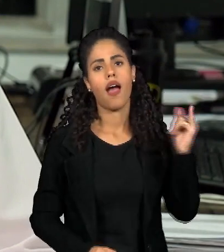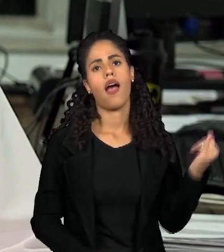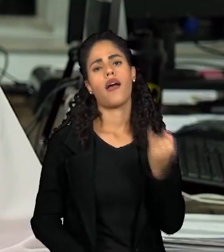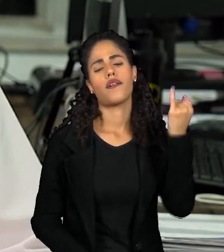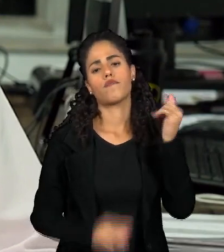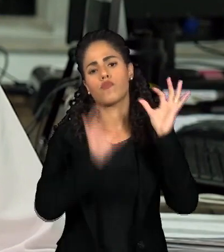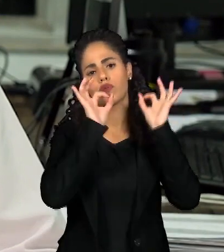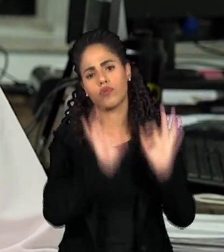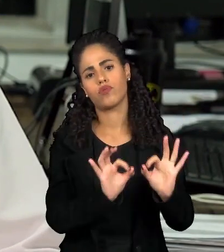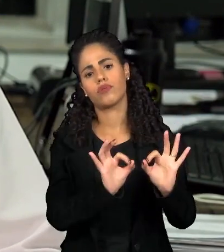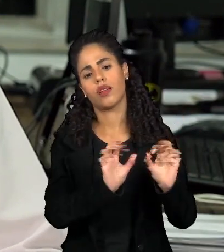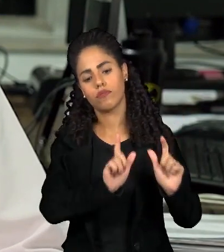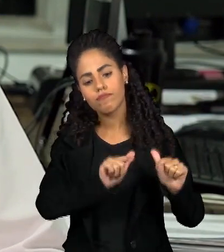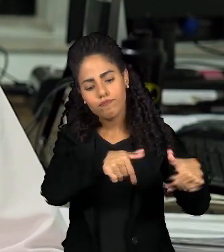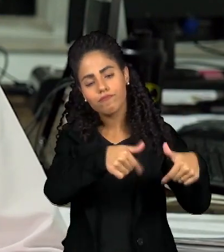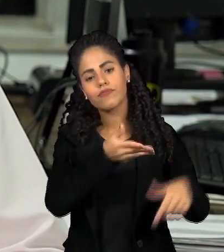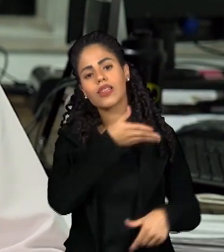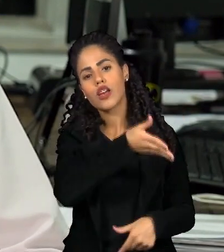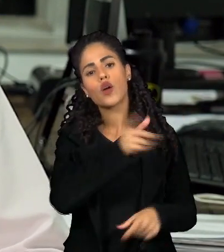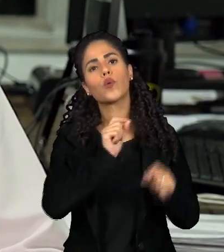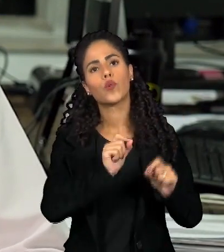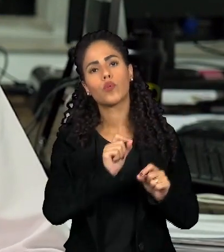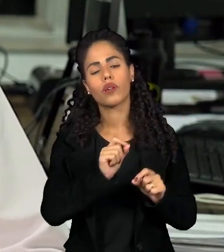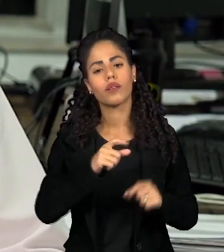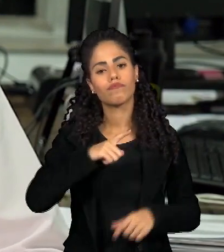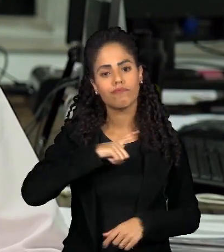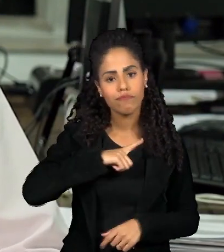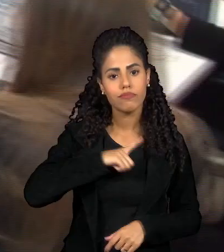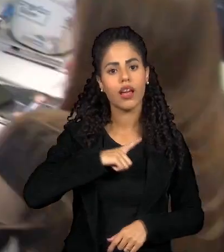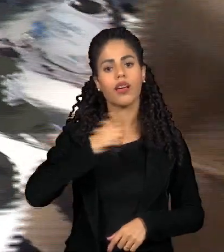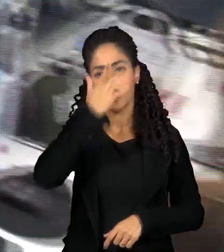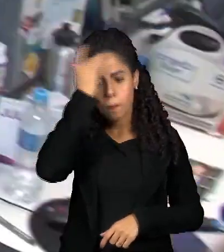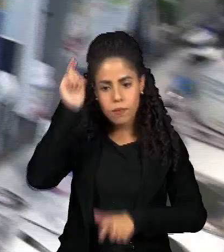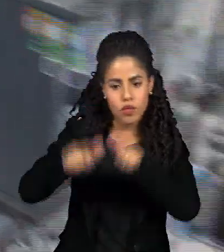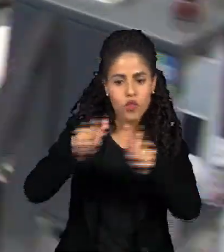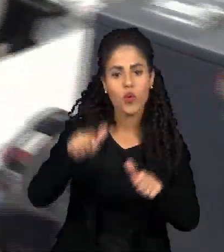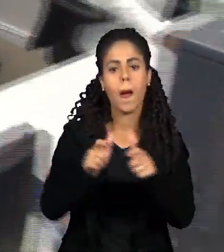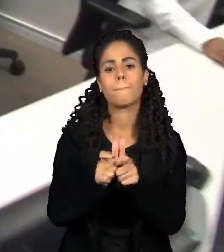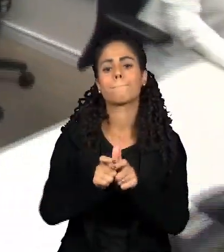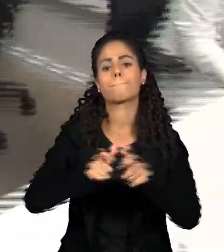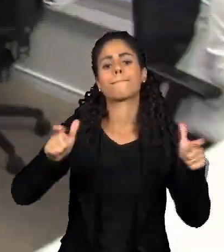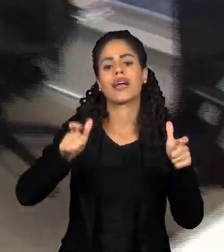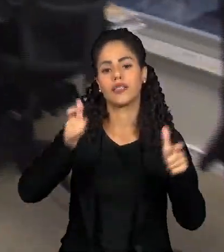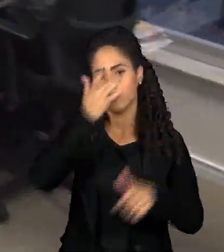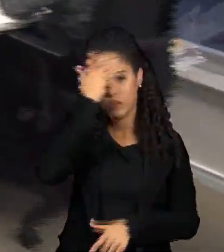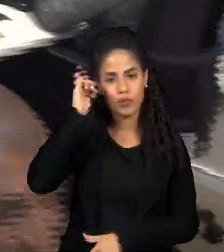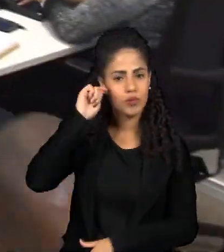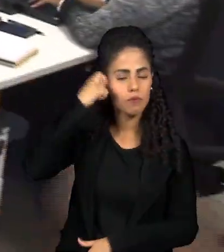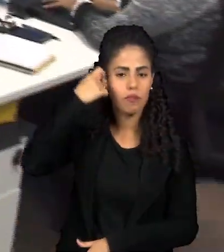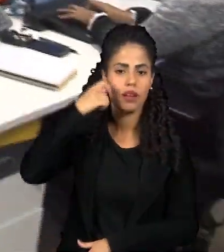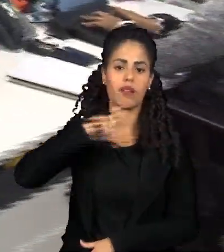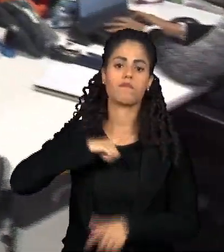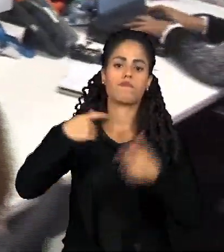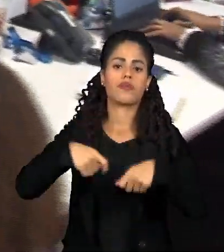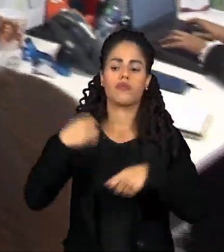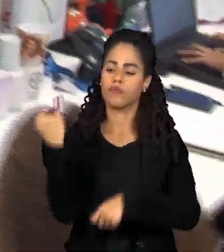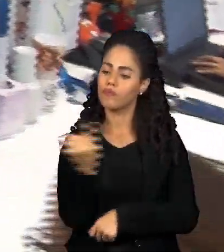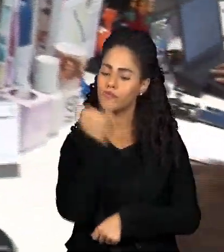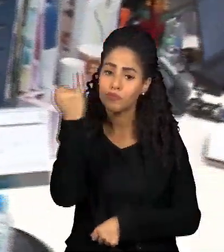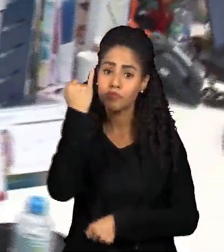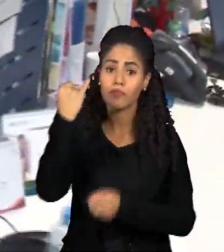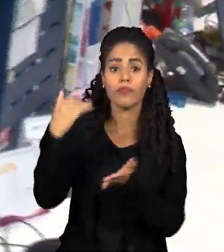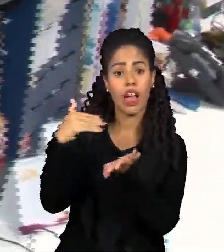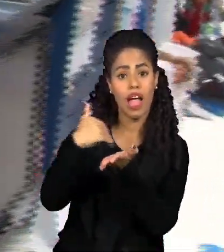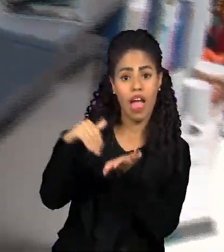dessa estrutura que impede que tenhamos no mercado mais engenheiras e engenheiros negros. É importantíssimo que os escritórios